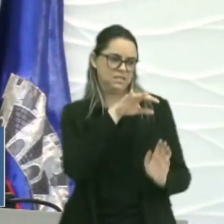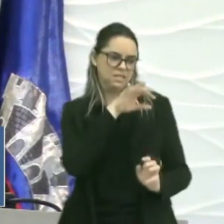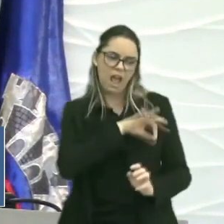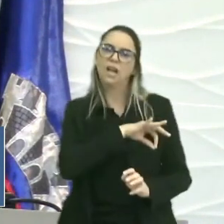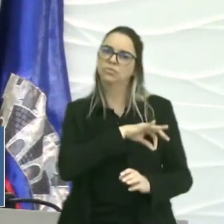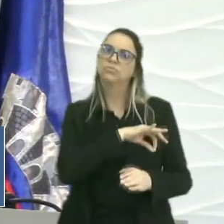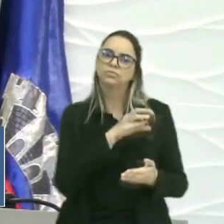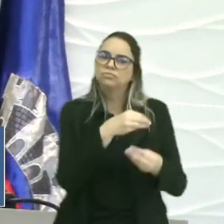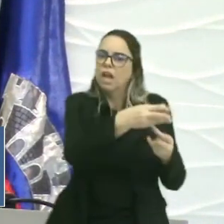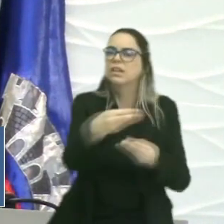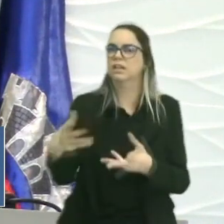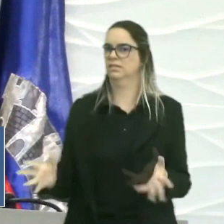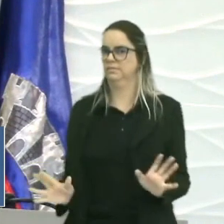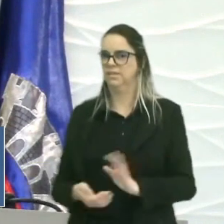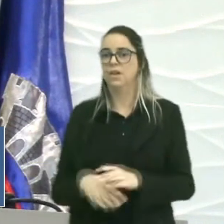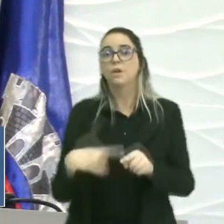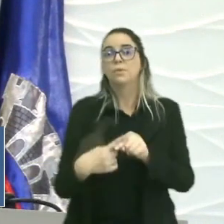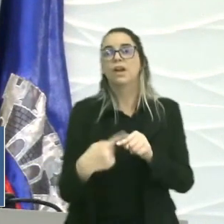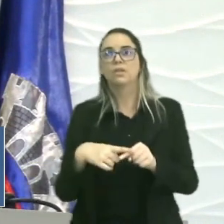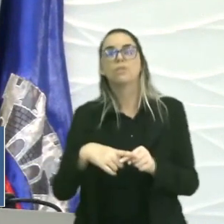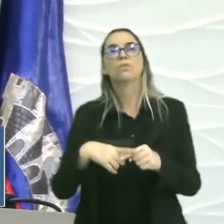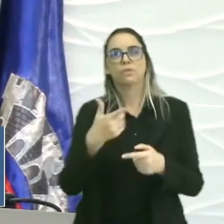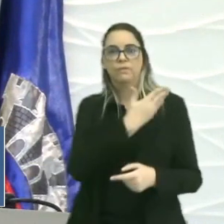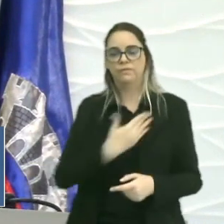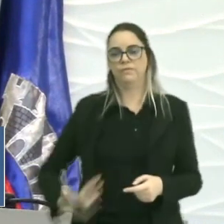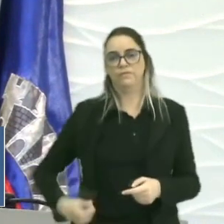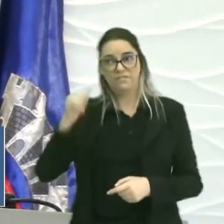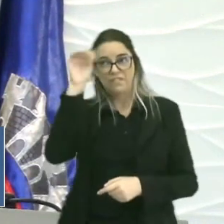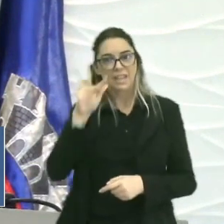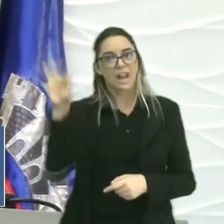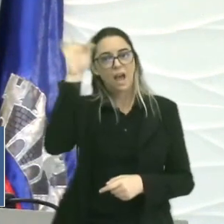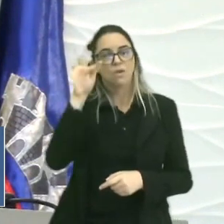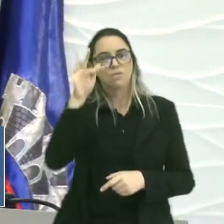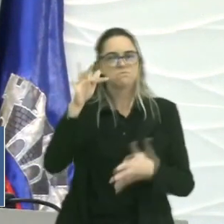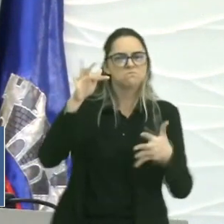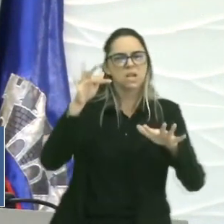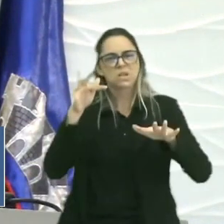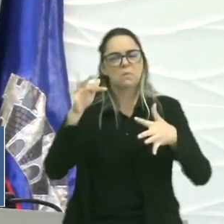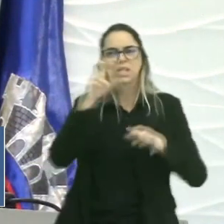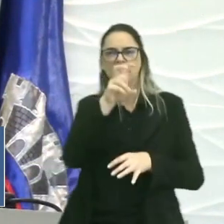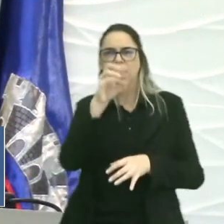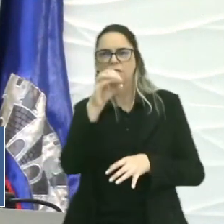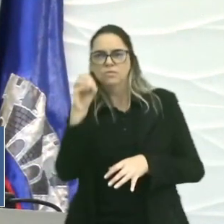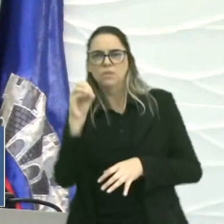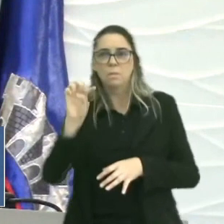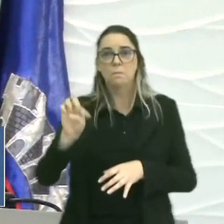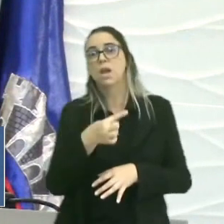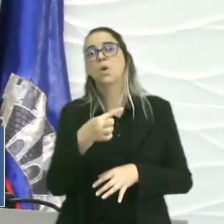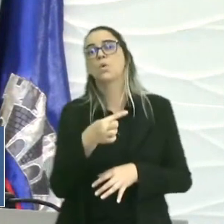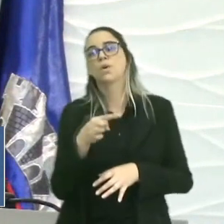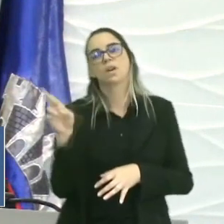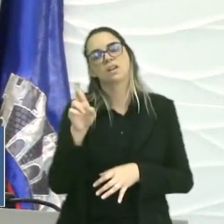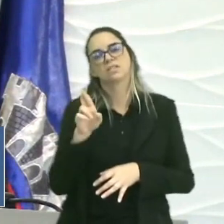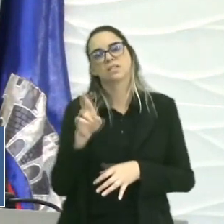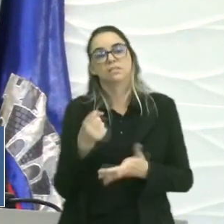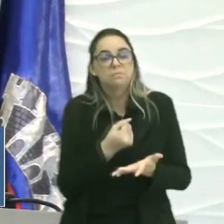município são oriundos do governo federal, no seu montante de aproximadamente R$500 mil, eles vão ser